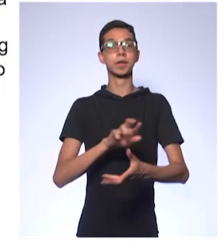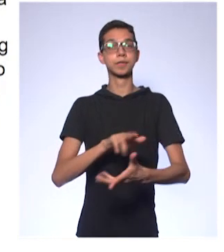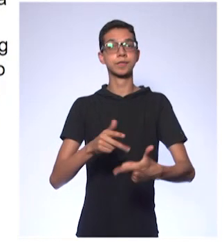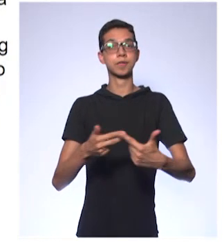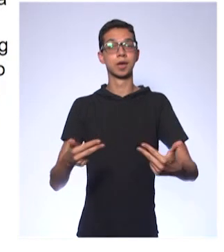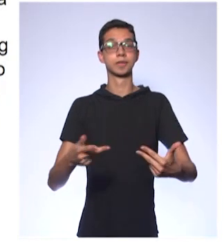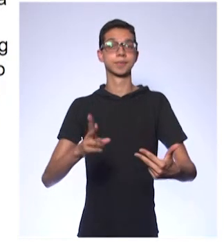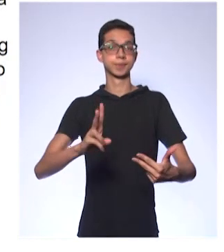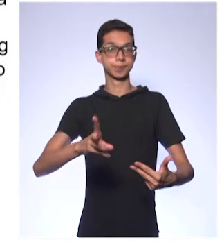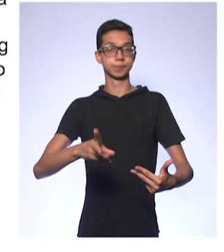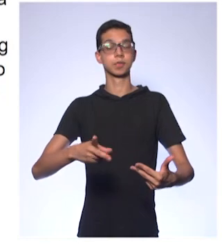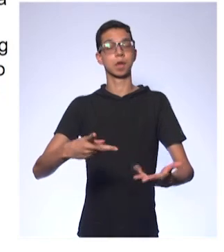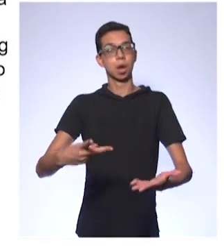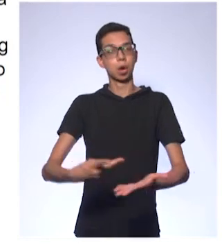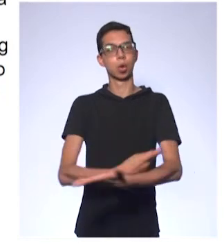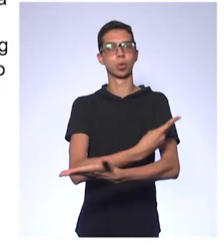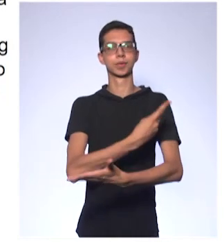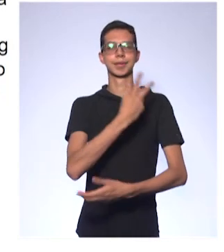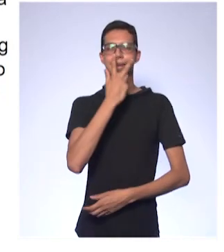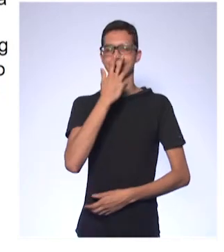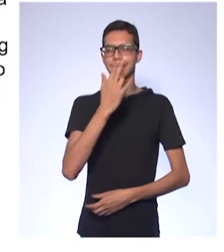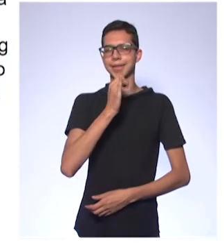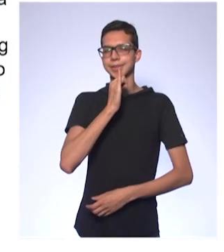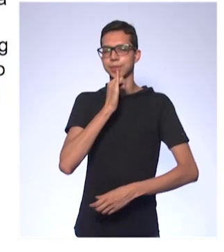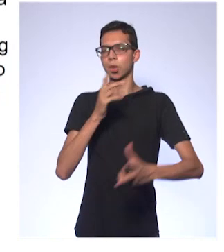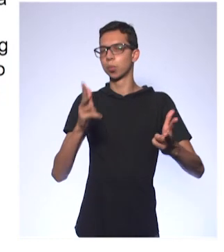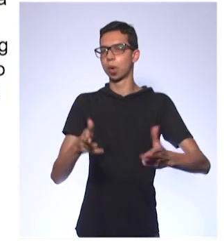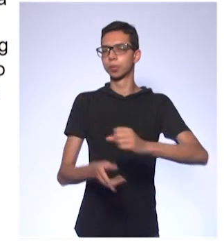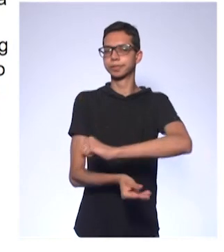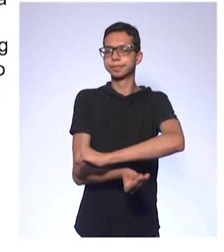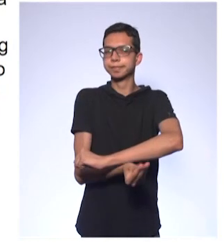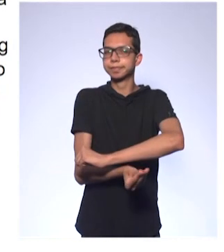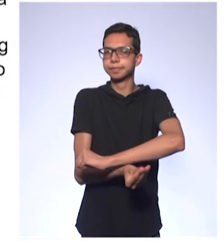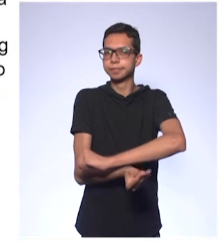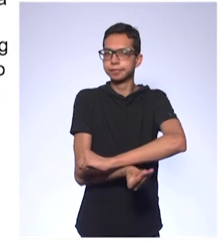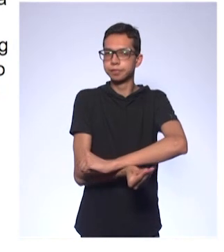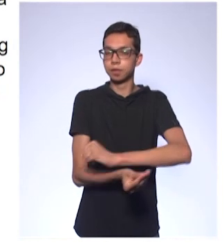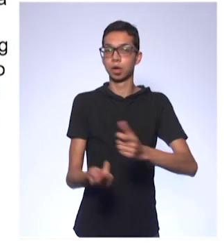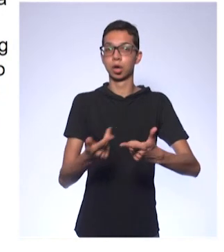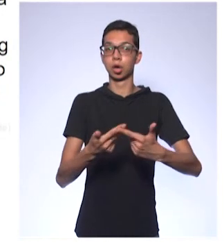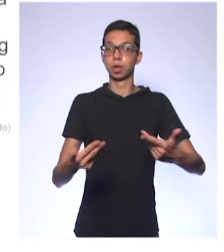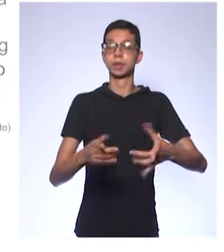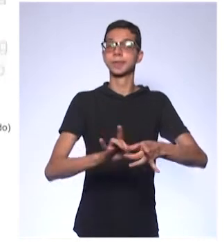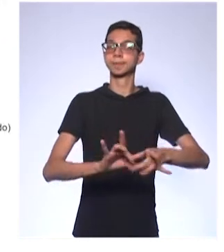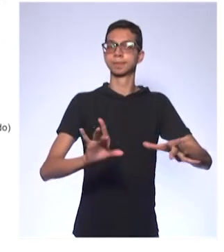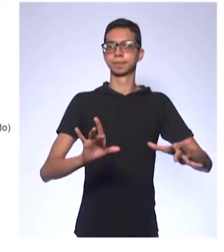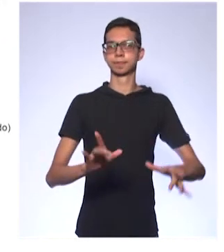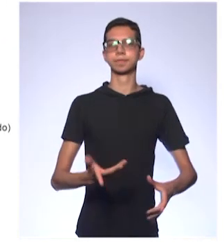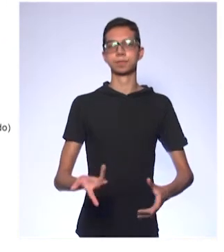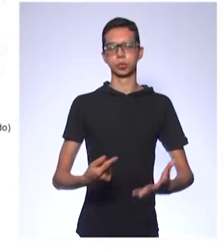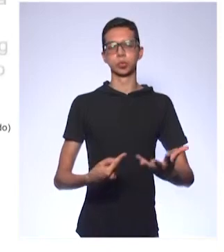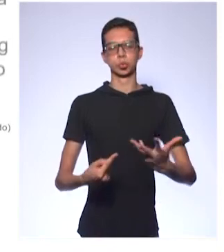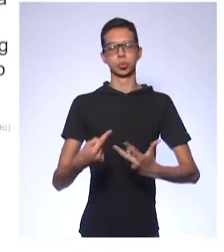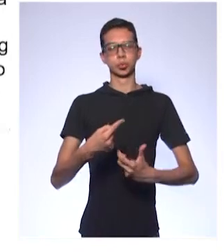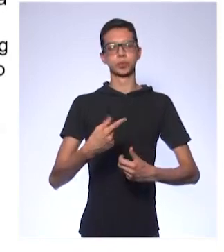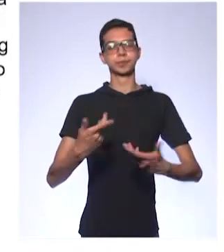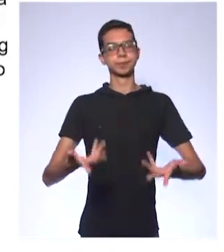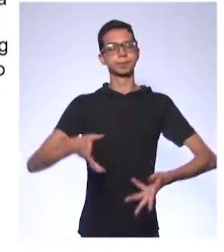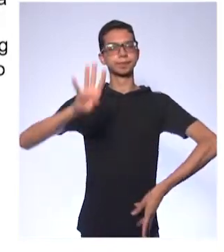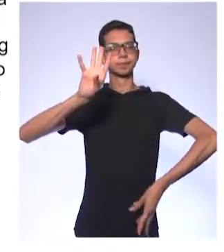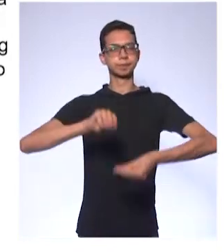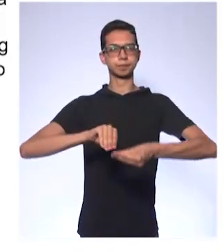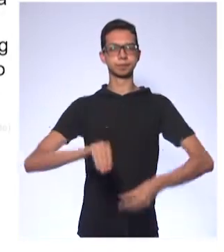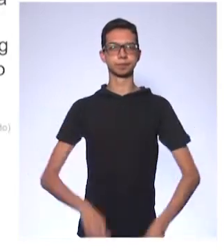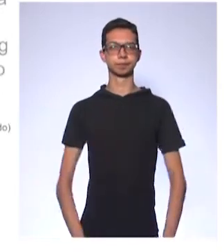a acontecer por debaixo das mesas, né, as permissões e tudo isso. Então, é Isso, voltando